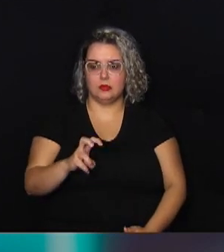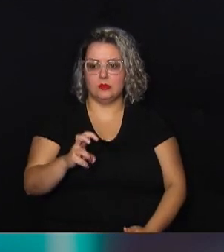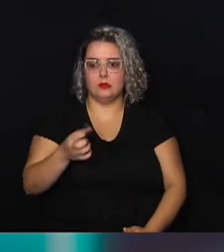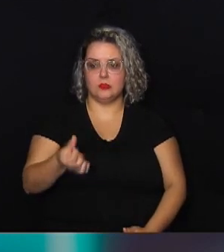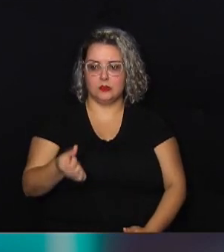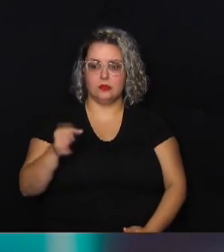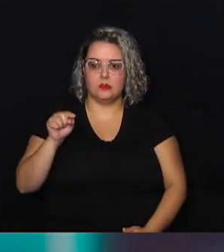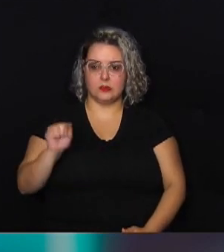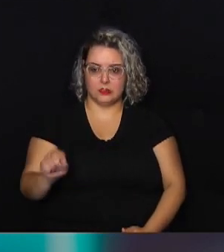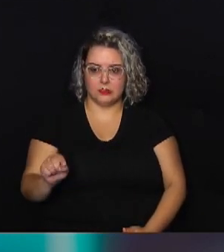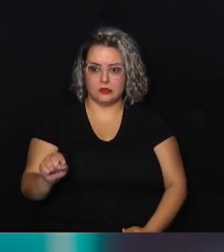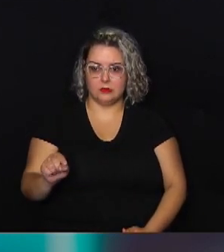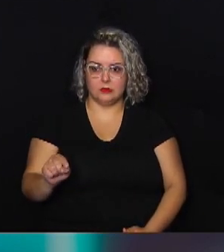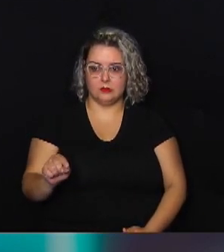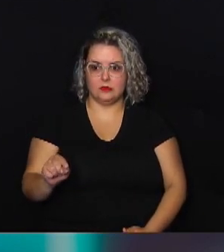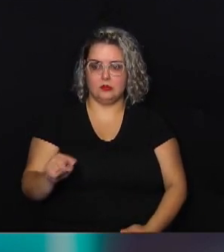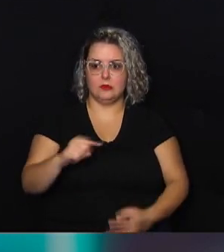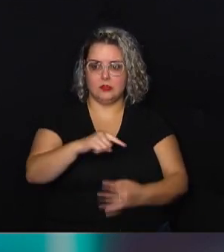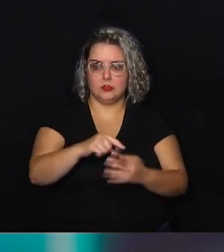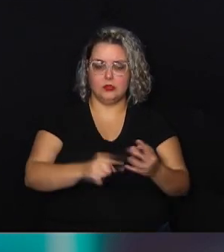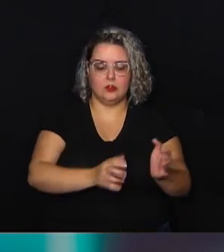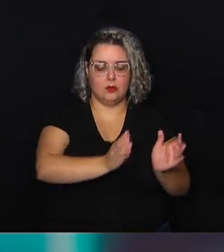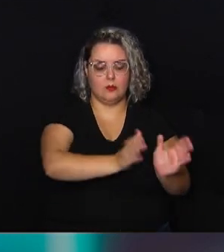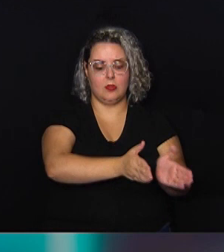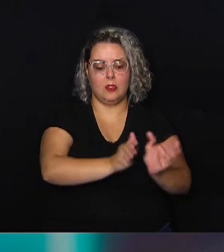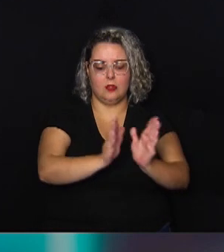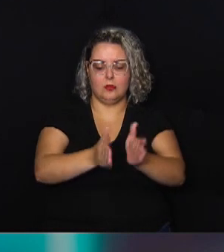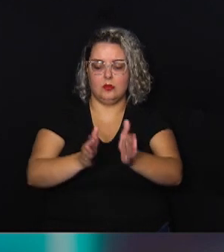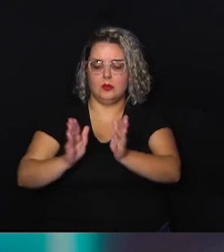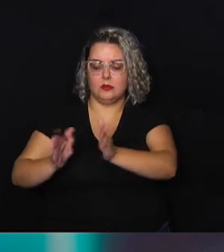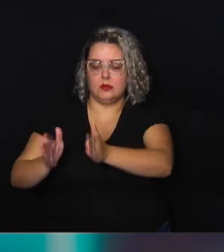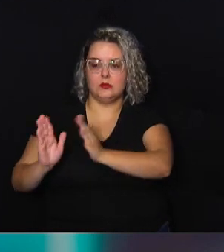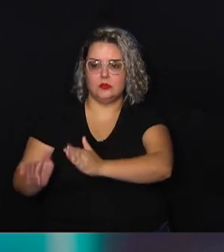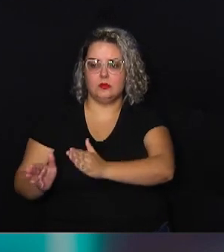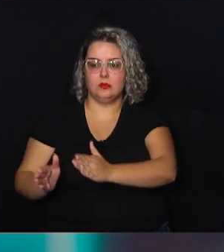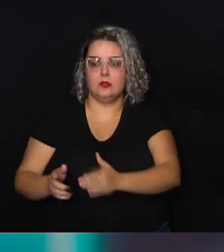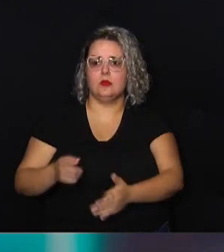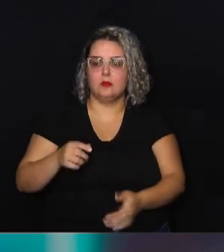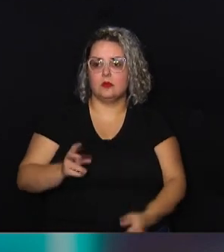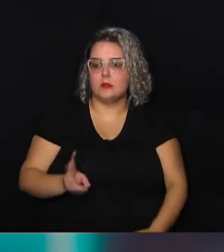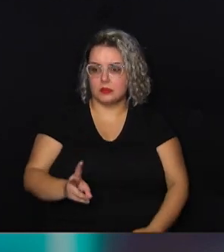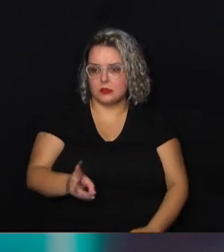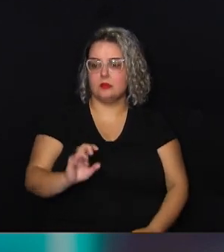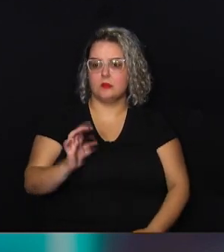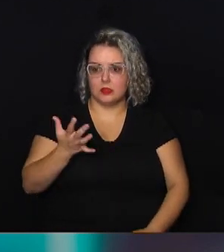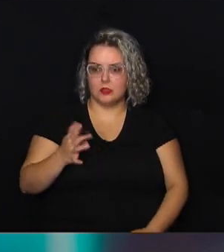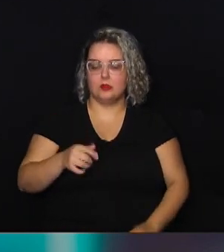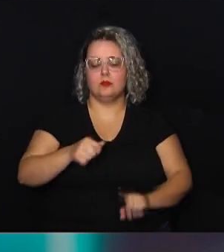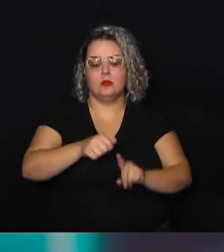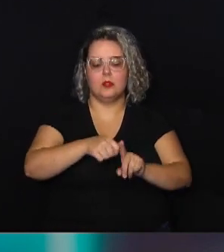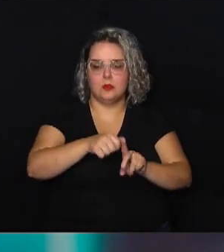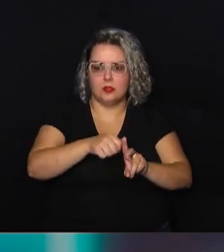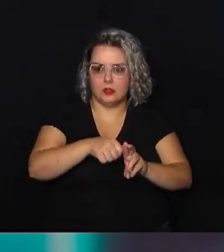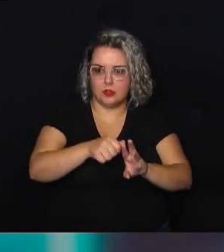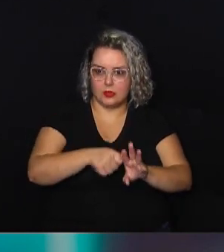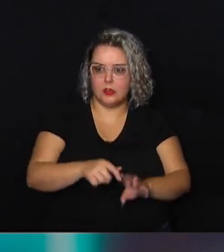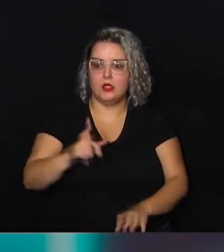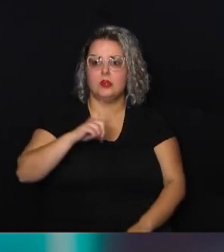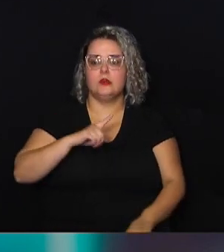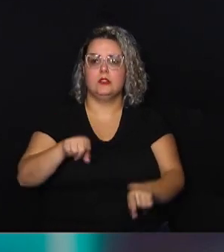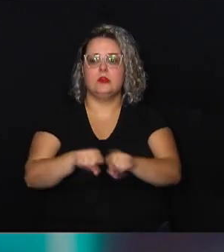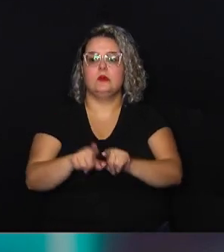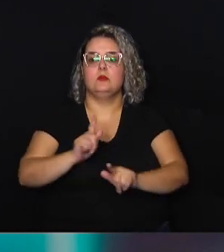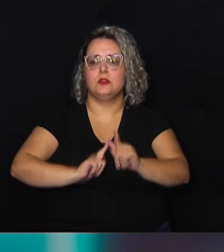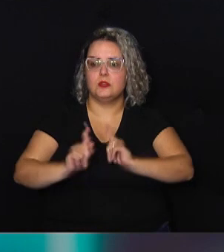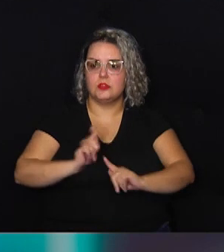6.456.000. Esses são 4 blocos que eles são fixos, são valores que entram mensalmente. Além desse, tem a gestão do